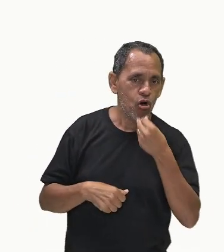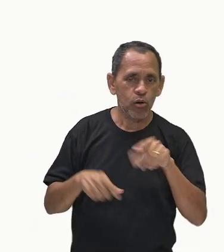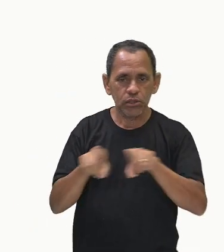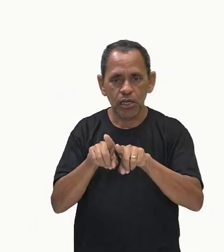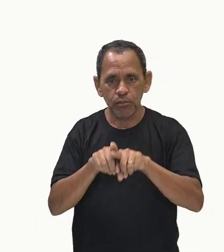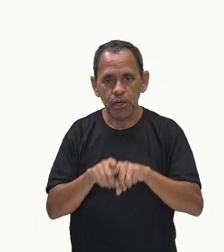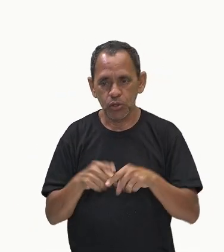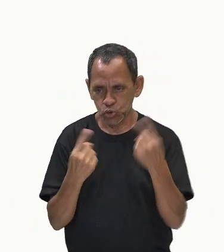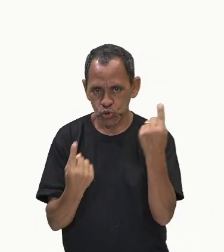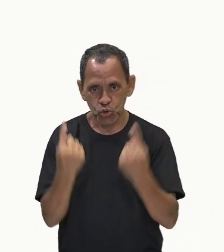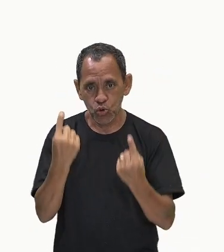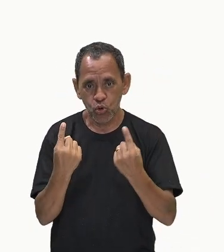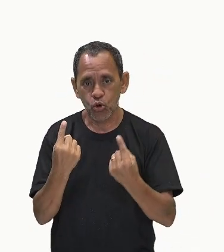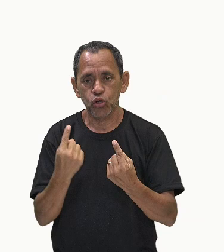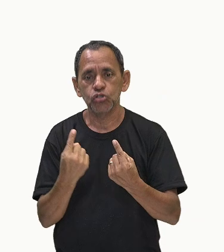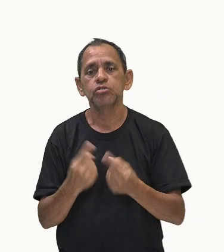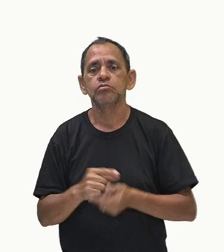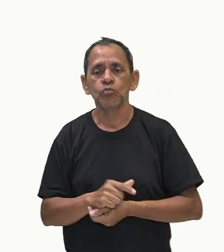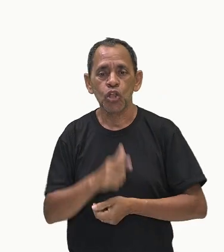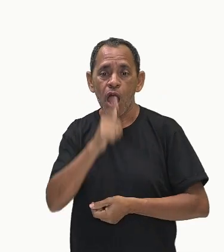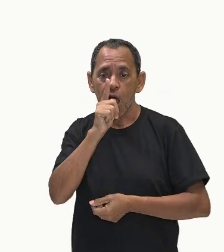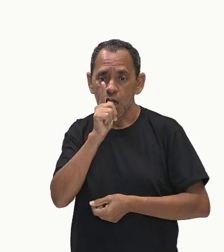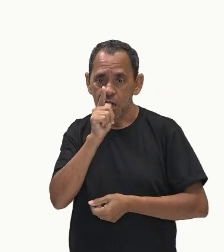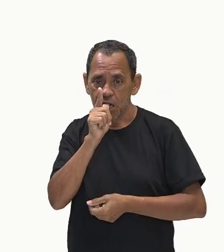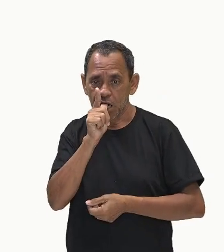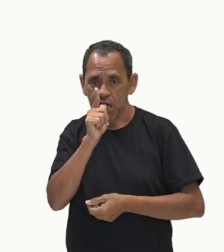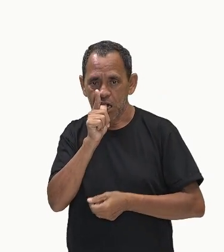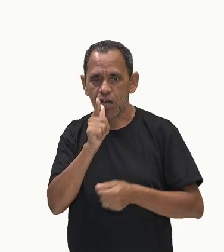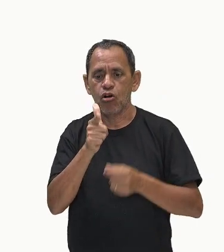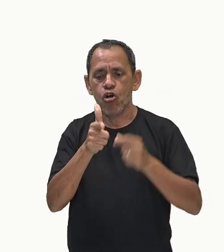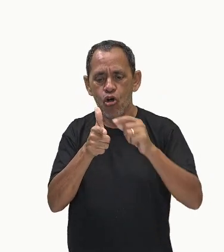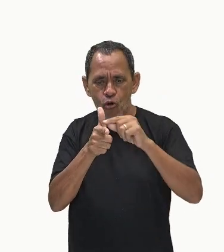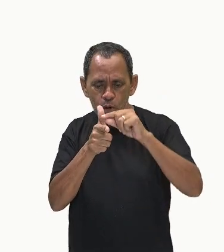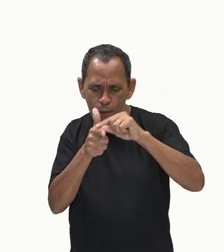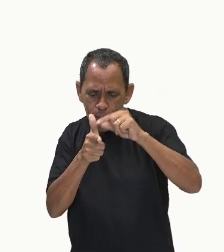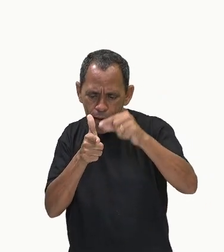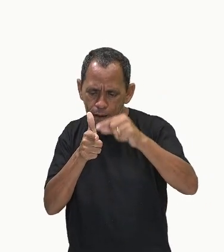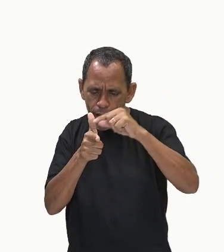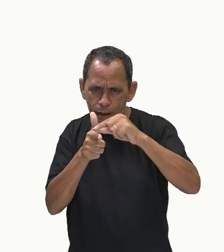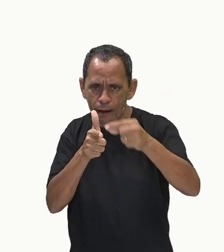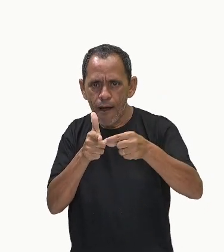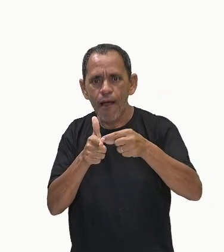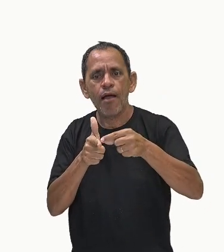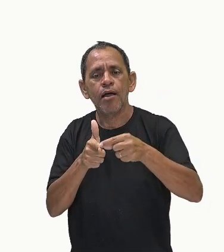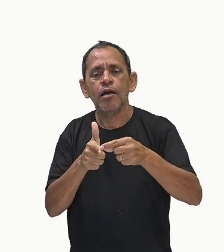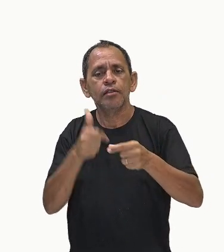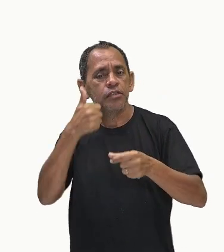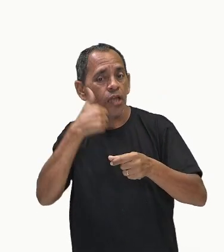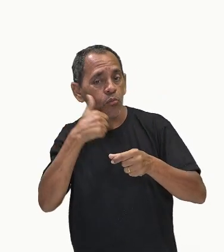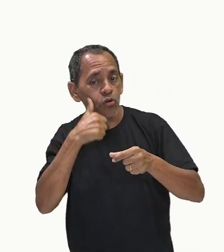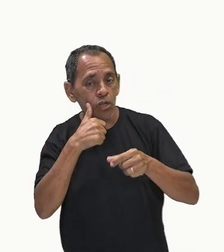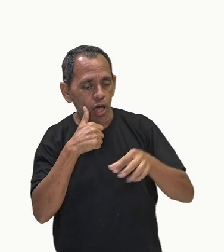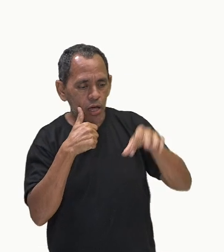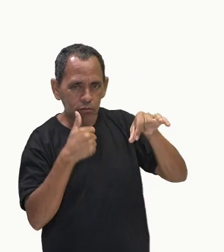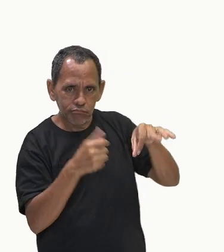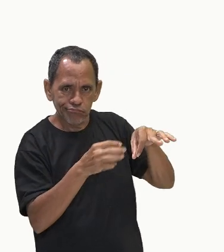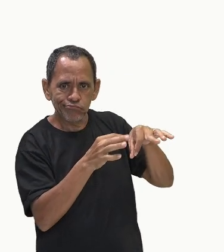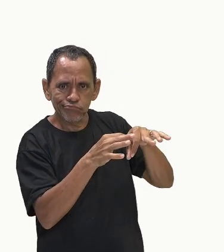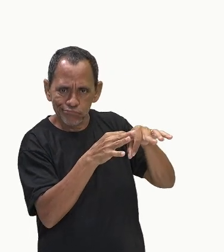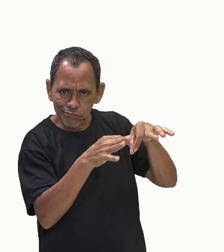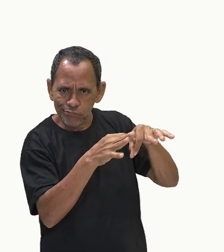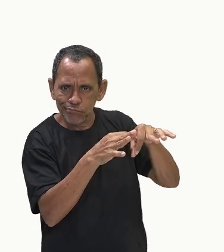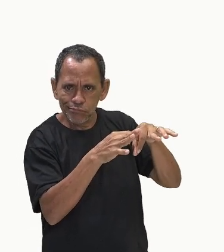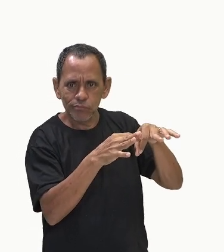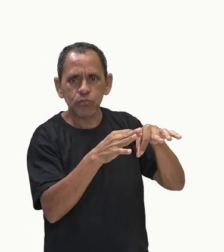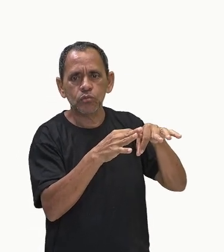E trago para vocês uma observação muito importante, que é a presença de uma estrutura chamada próstata, que